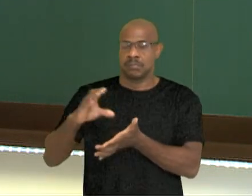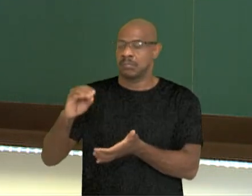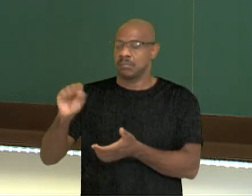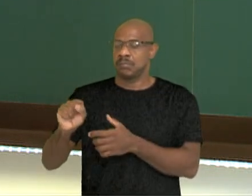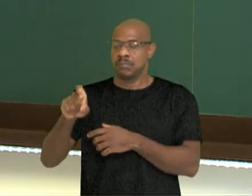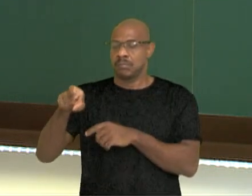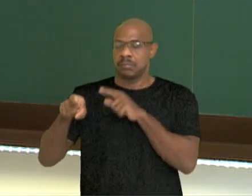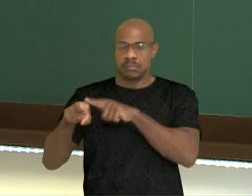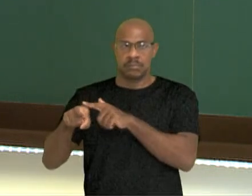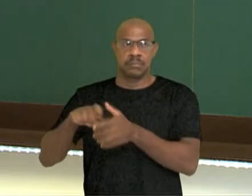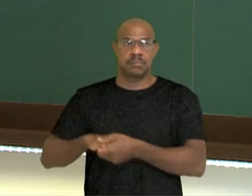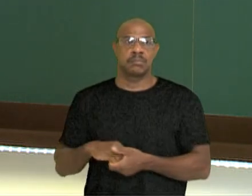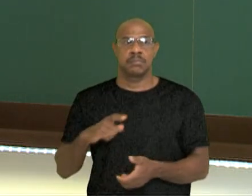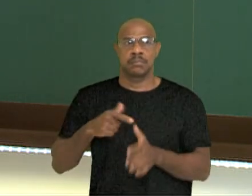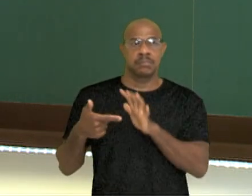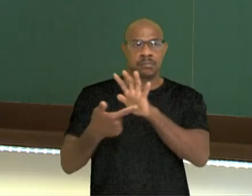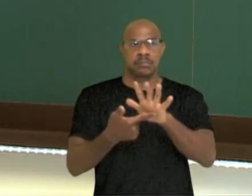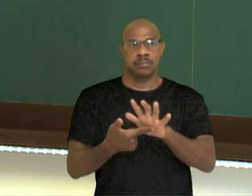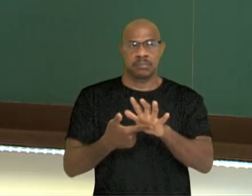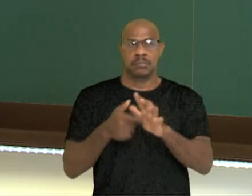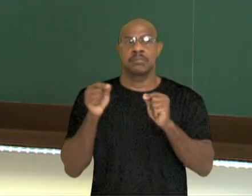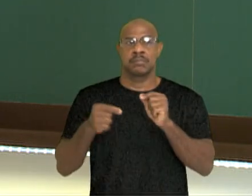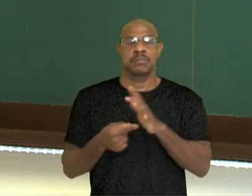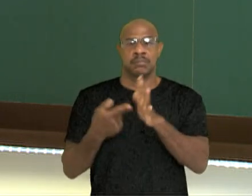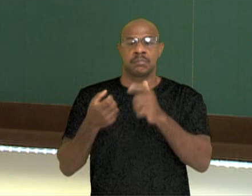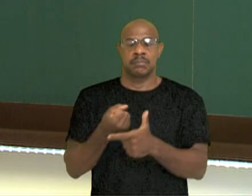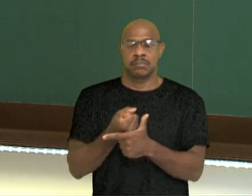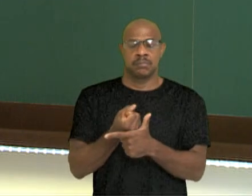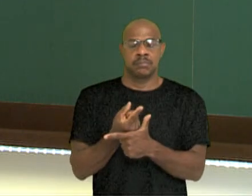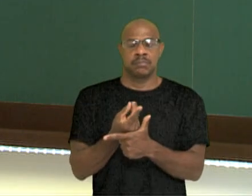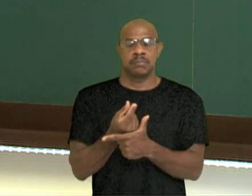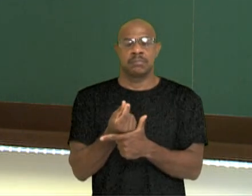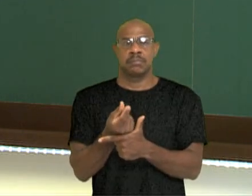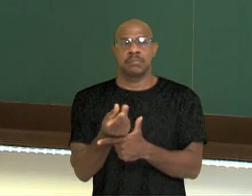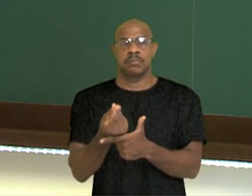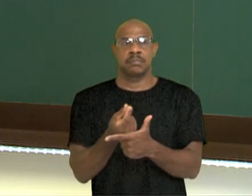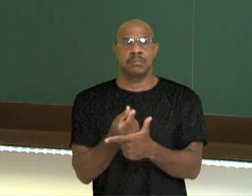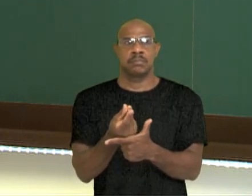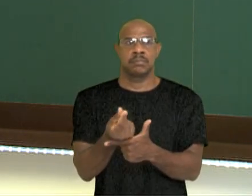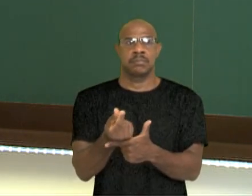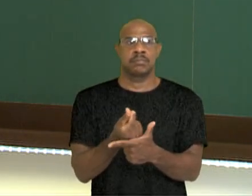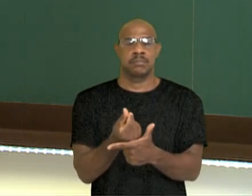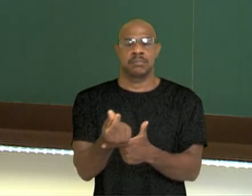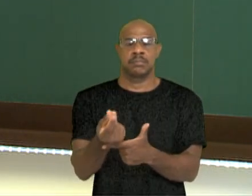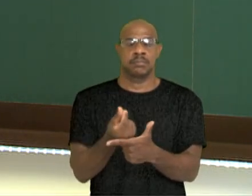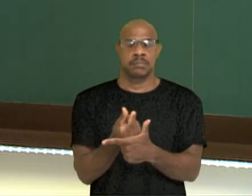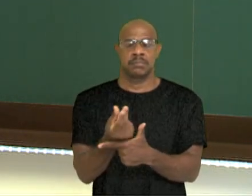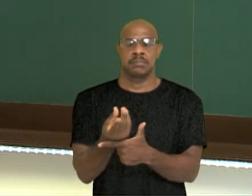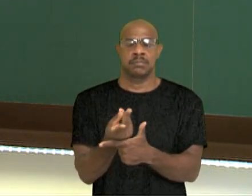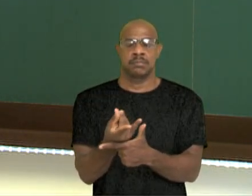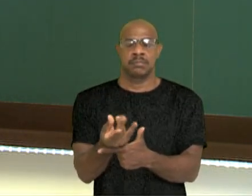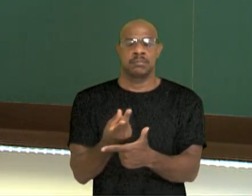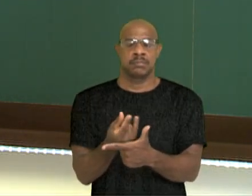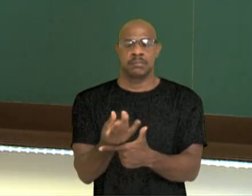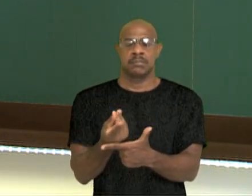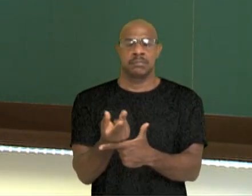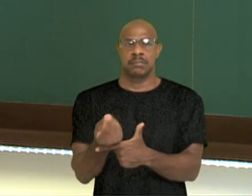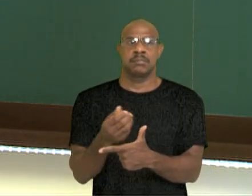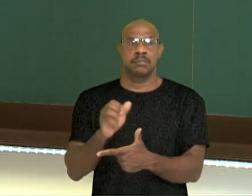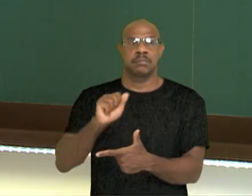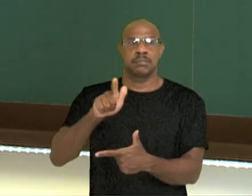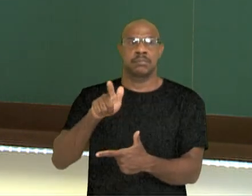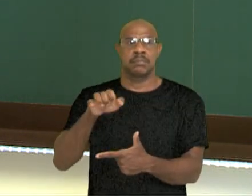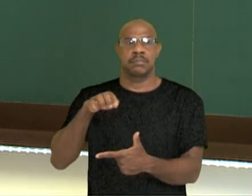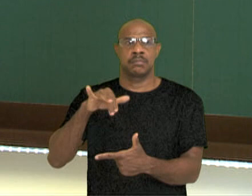seja, aqui nós temos a representação algébrica, a fórmula que representa, a fórmula geral, que representa uma função cosseno. F de